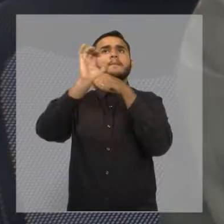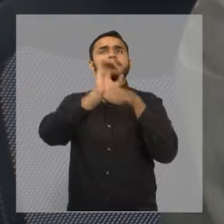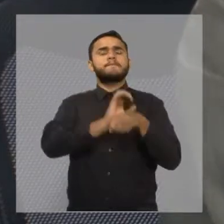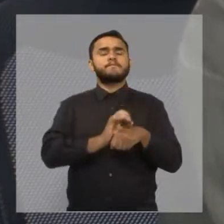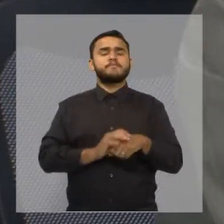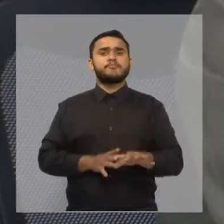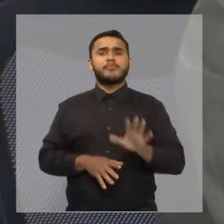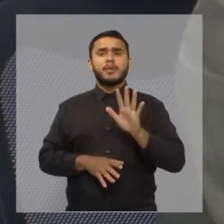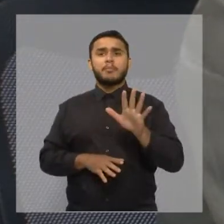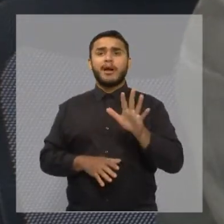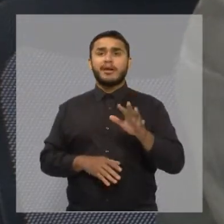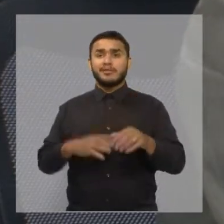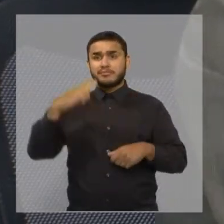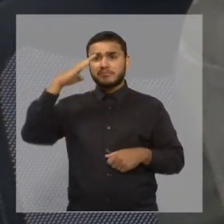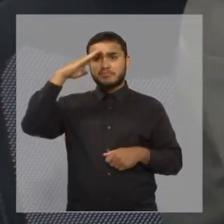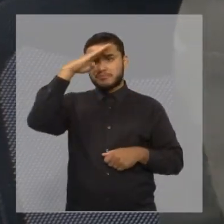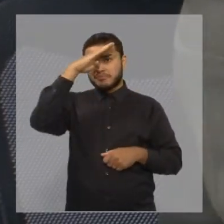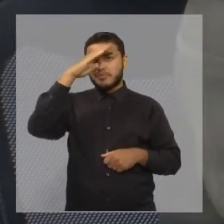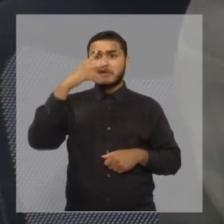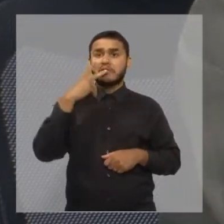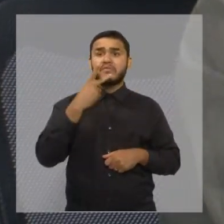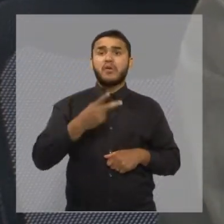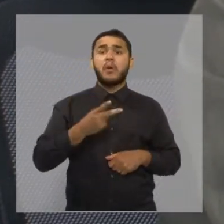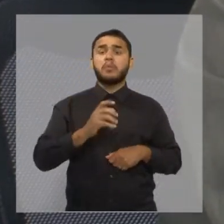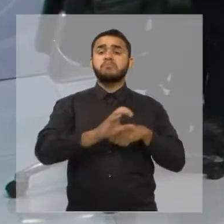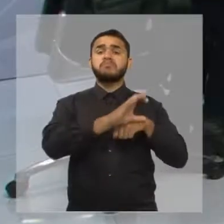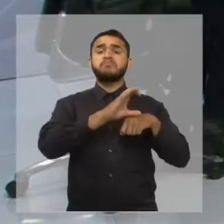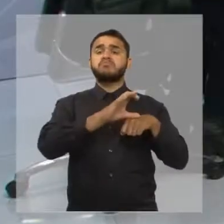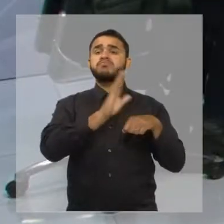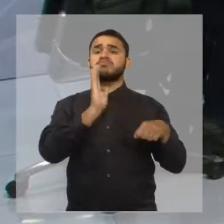Constituição, na fala do presidente, coisa nenhuma,